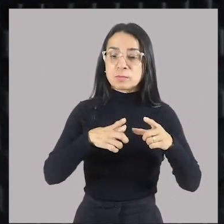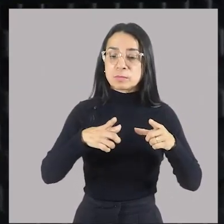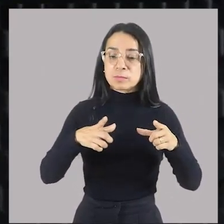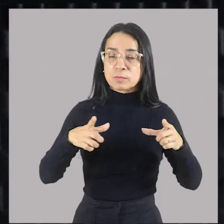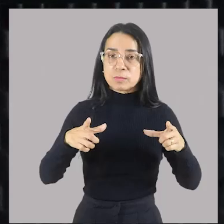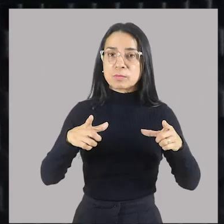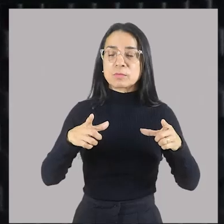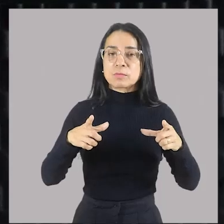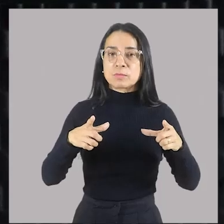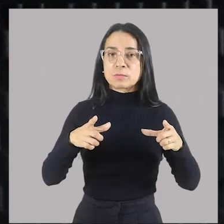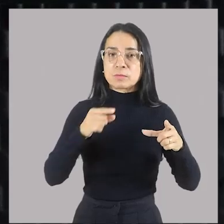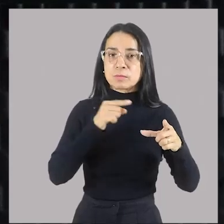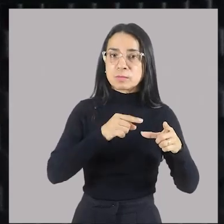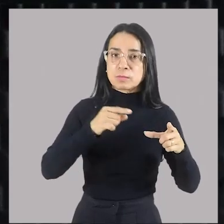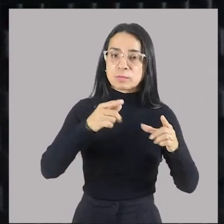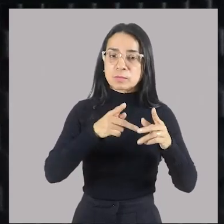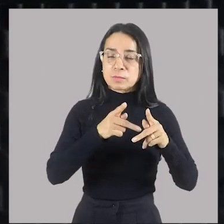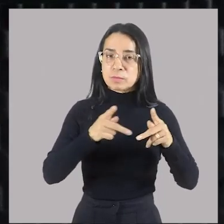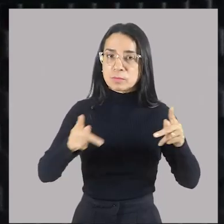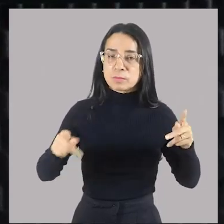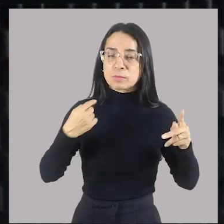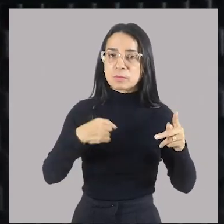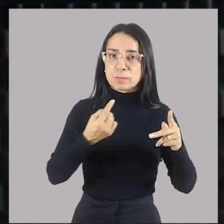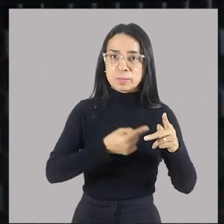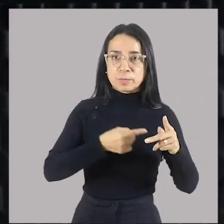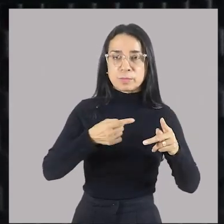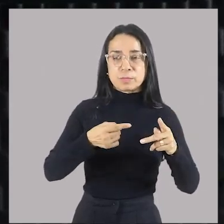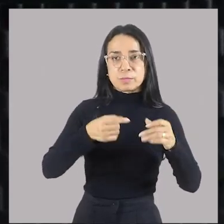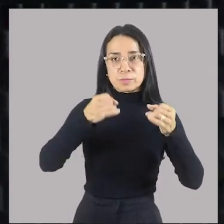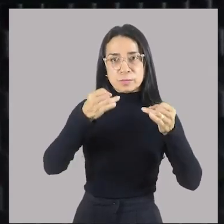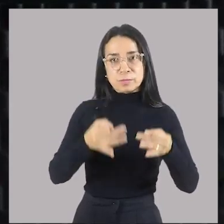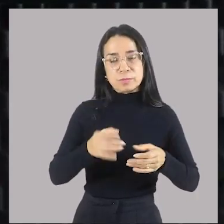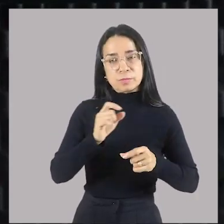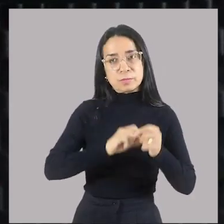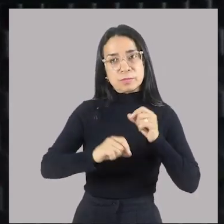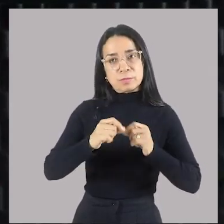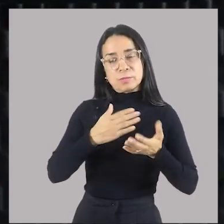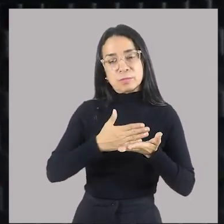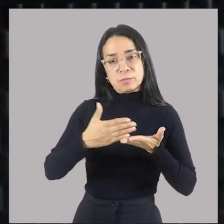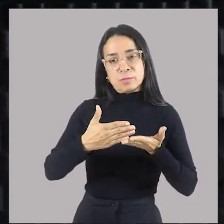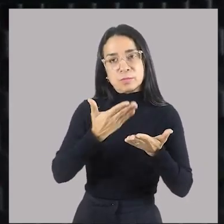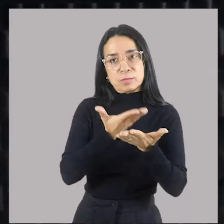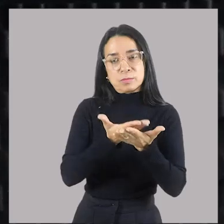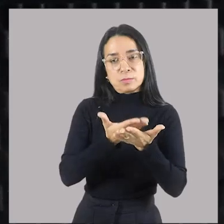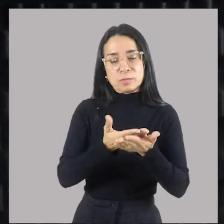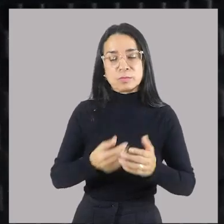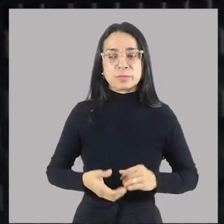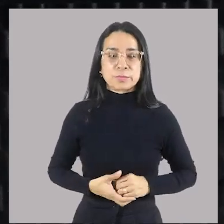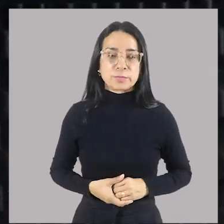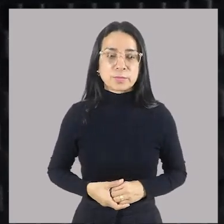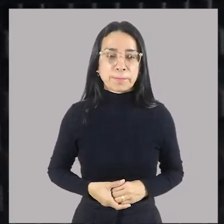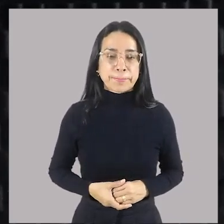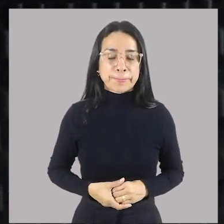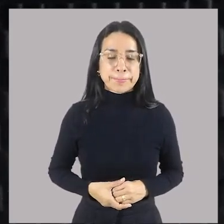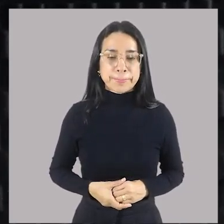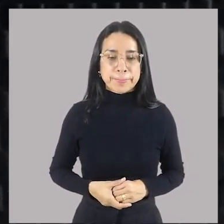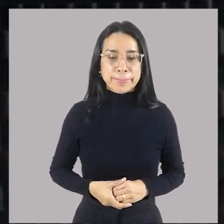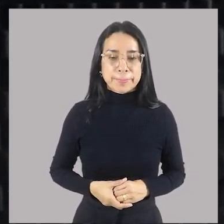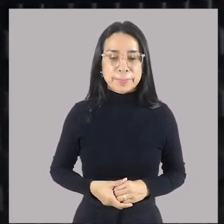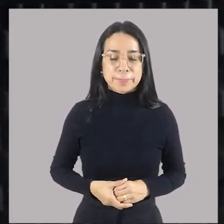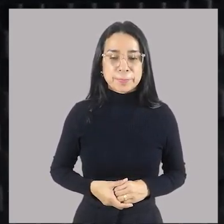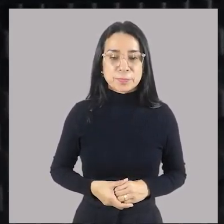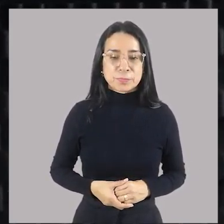distanciamento entre as proteínas que a gente falou no começo, a quitina e a miosina, tá bom? Outra